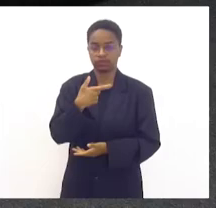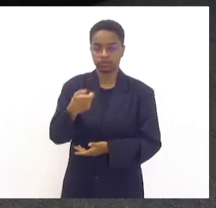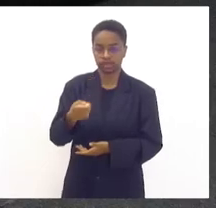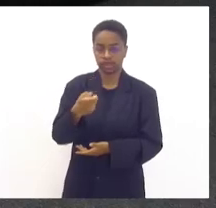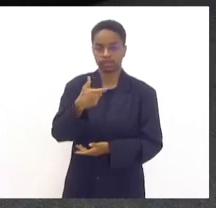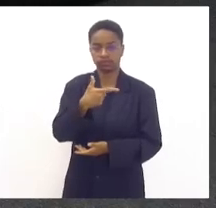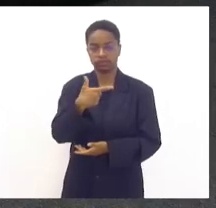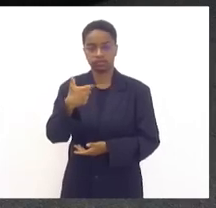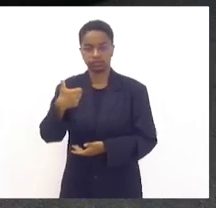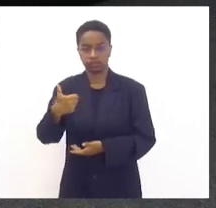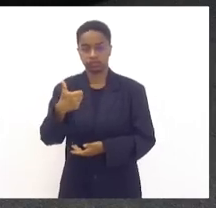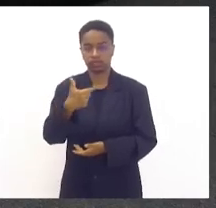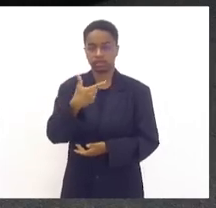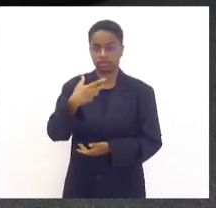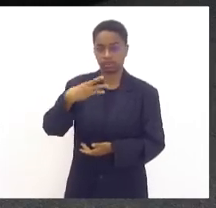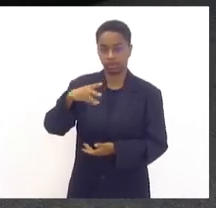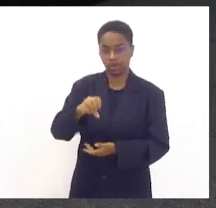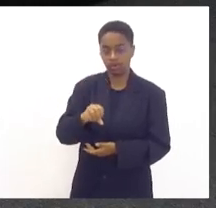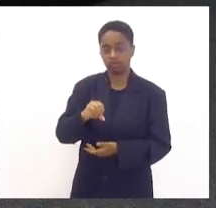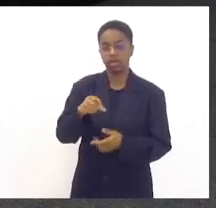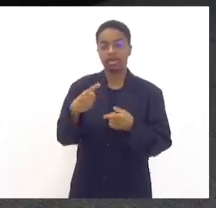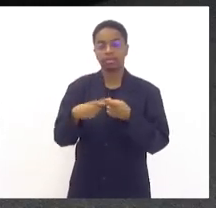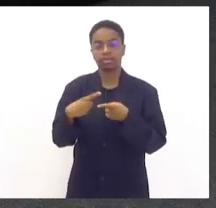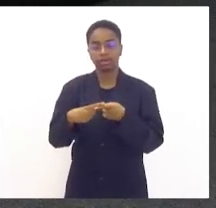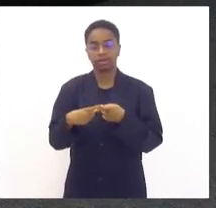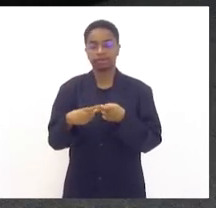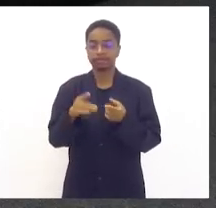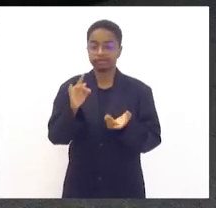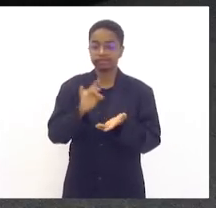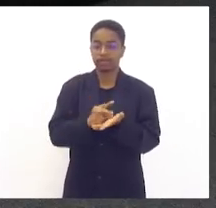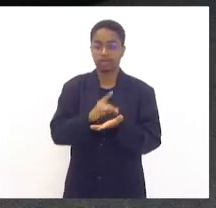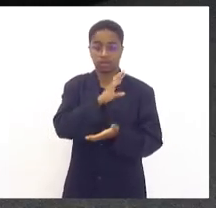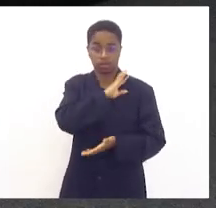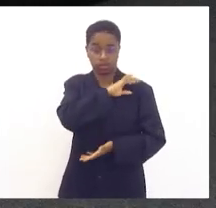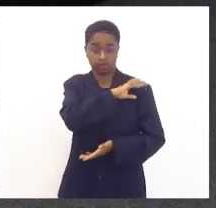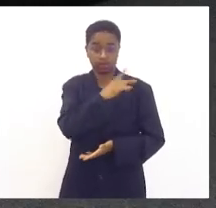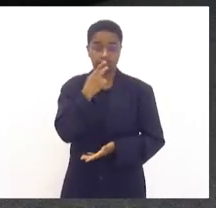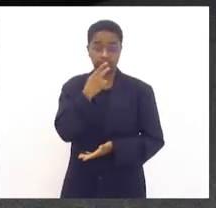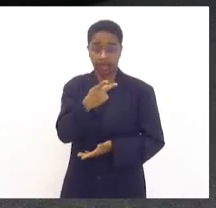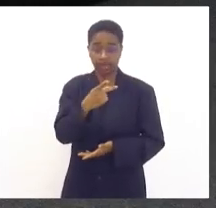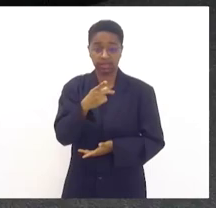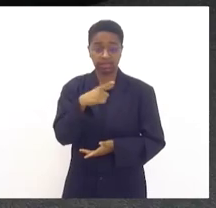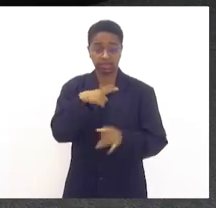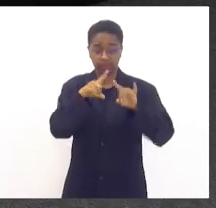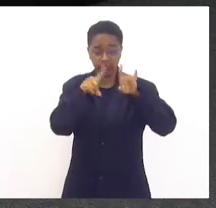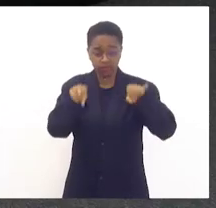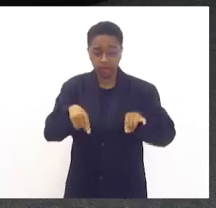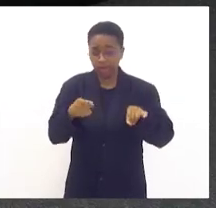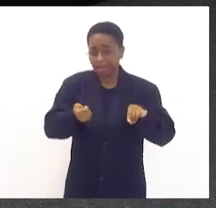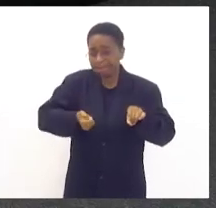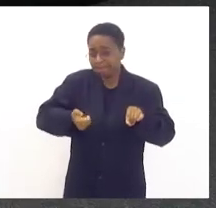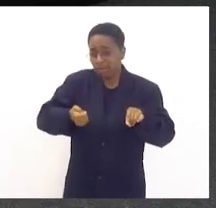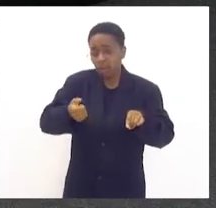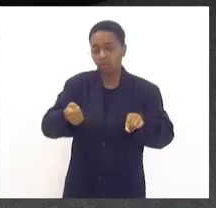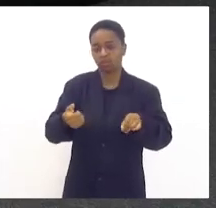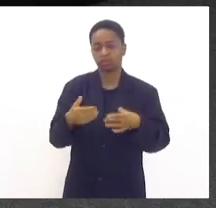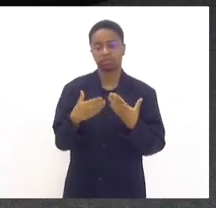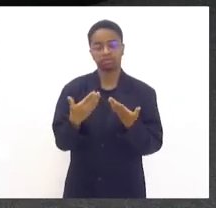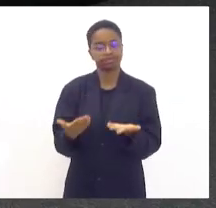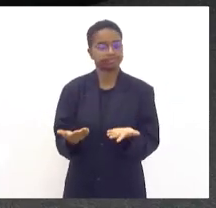21º, 39º, porque o efetivo, os coronéis, estão falando que está baixíssimo. Então,